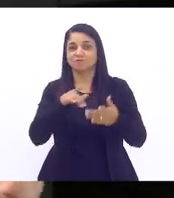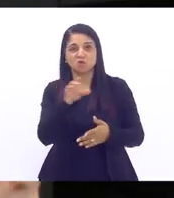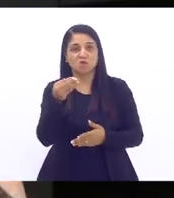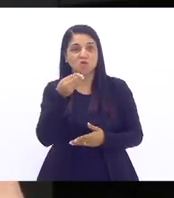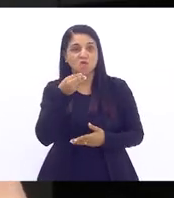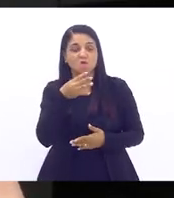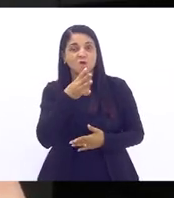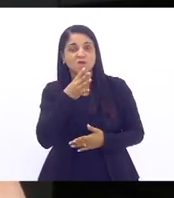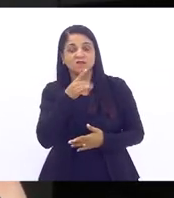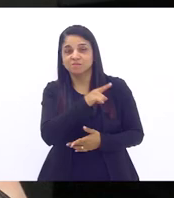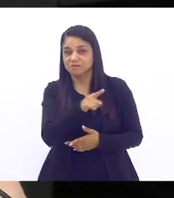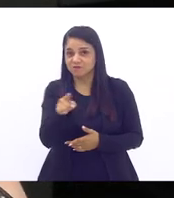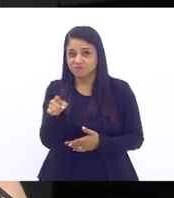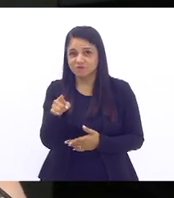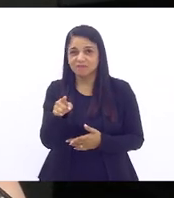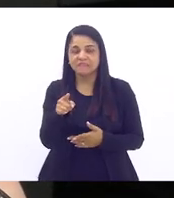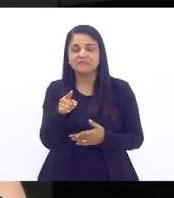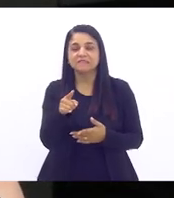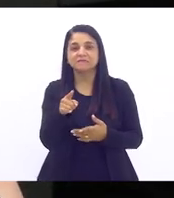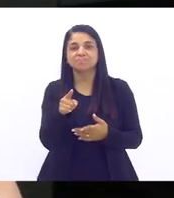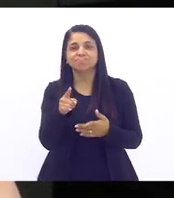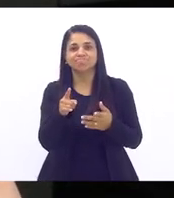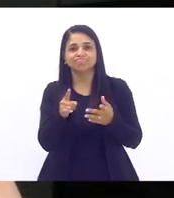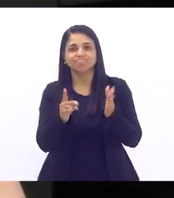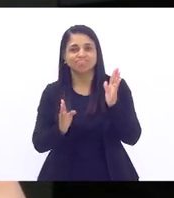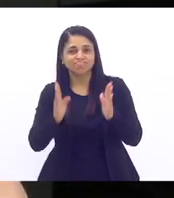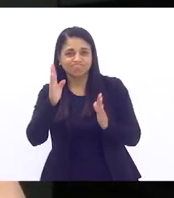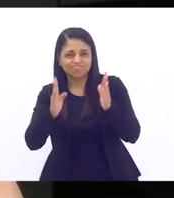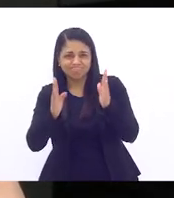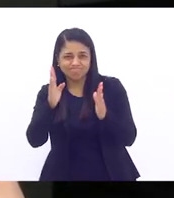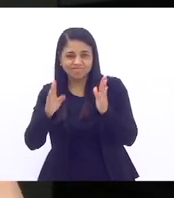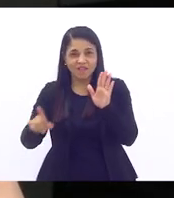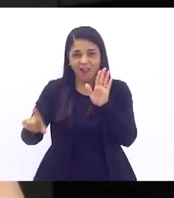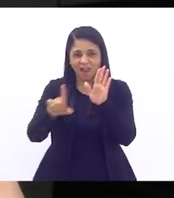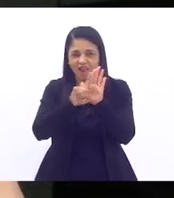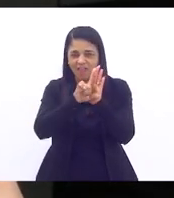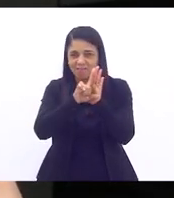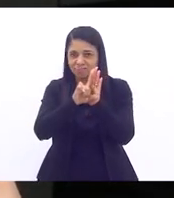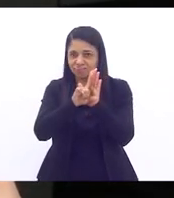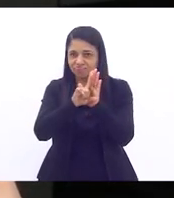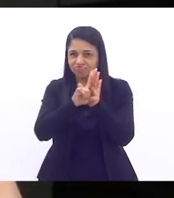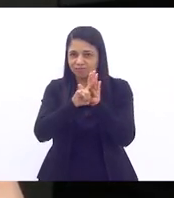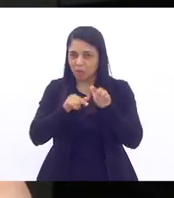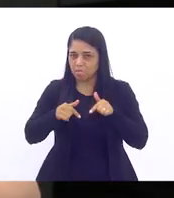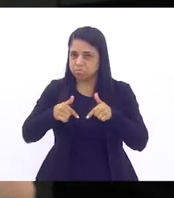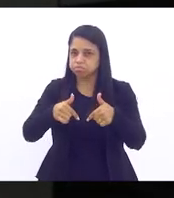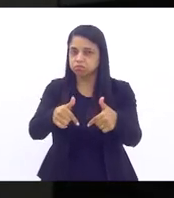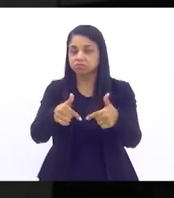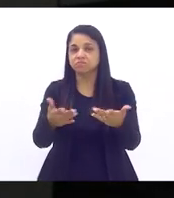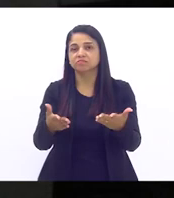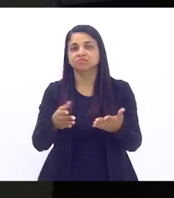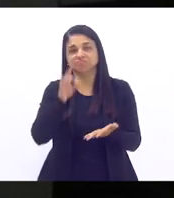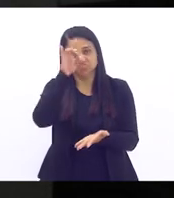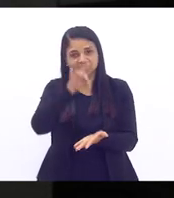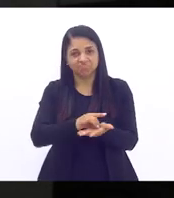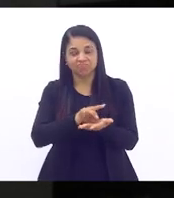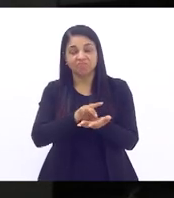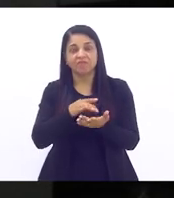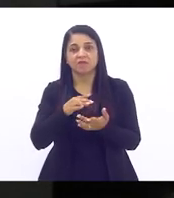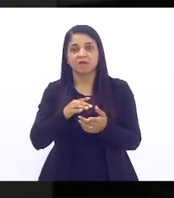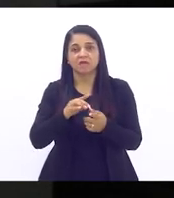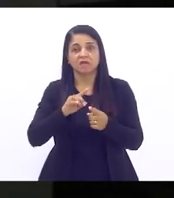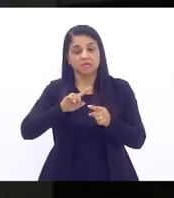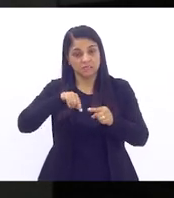aí que que vocês tinham aí quando que poderia estar entrando em vigor a lei de fato então assim logo após